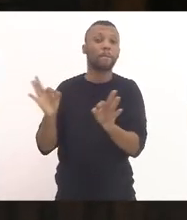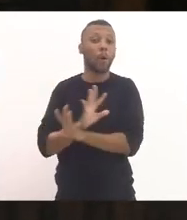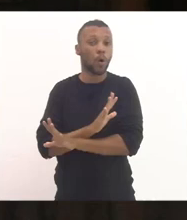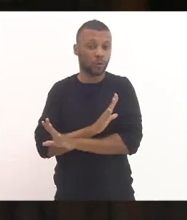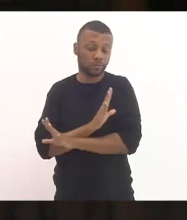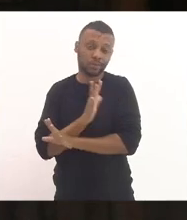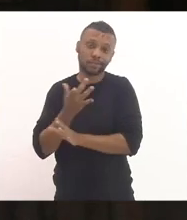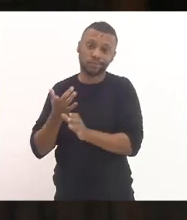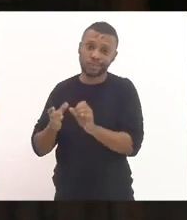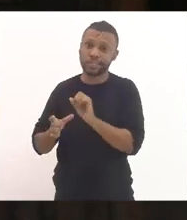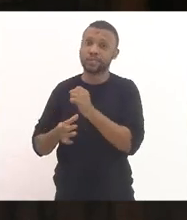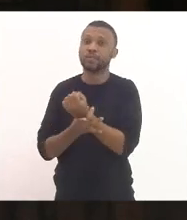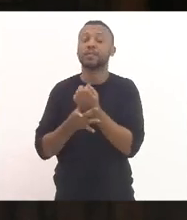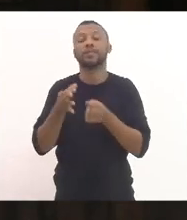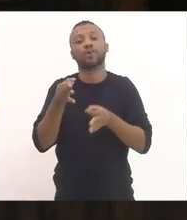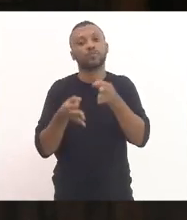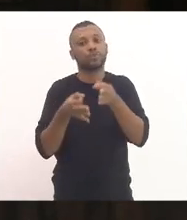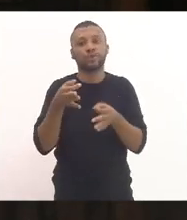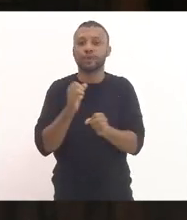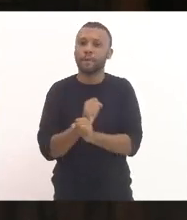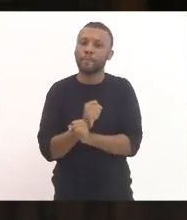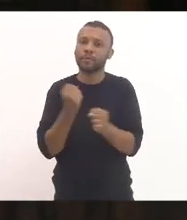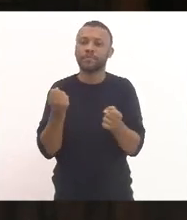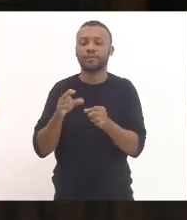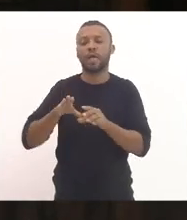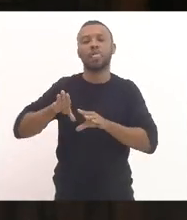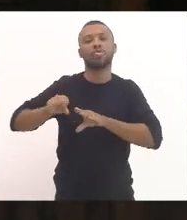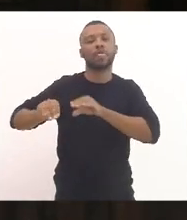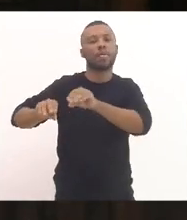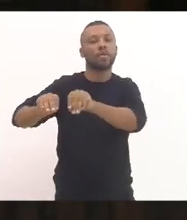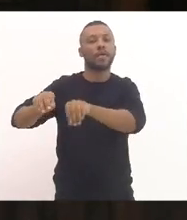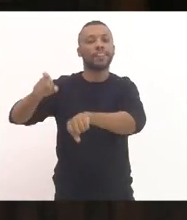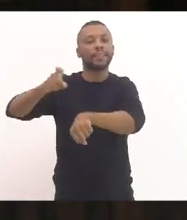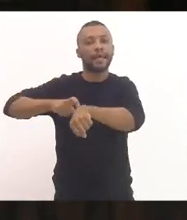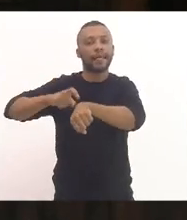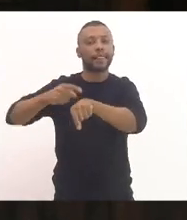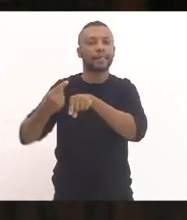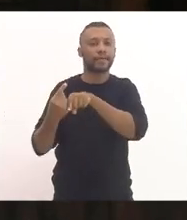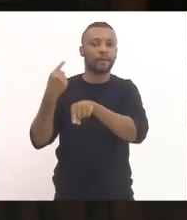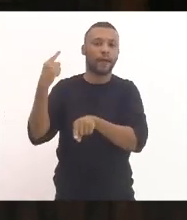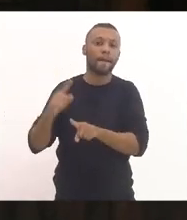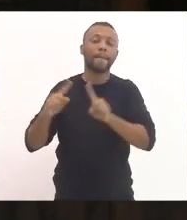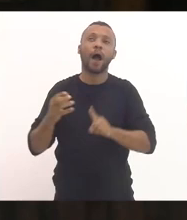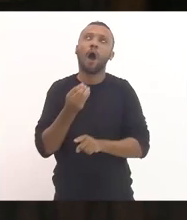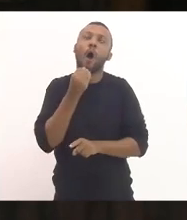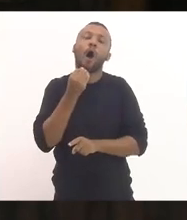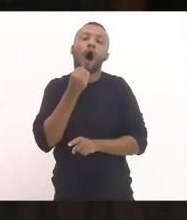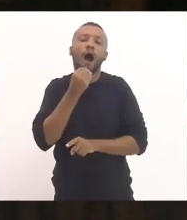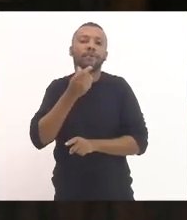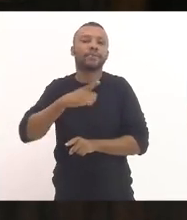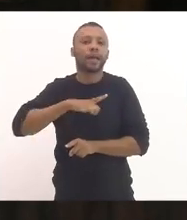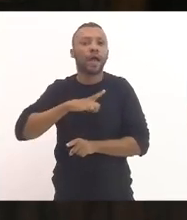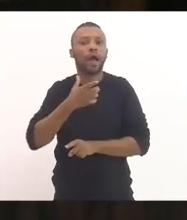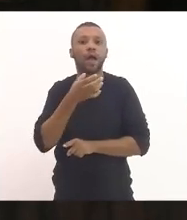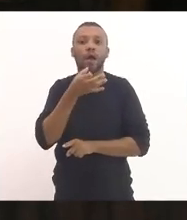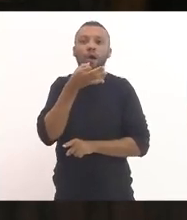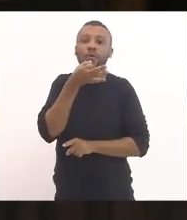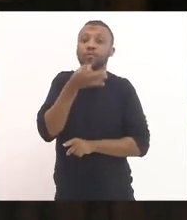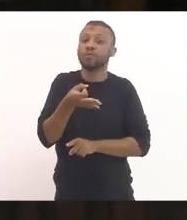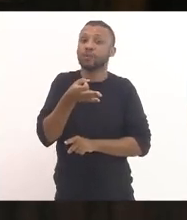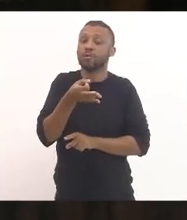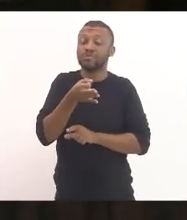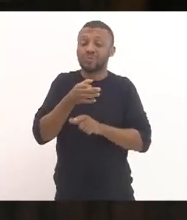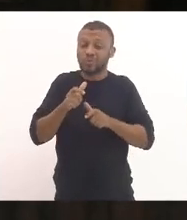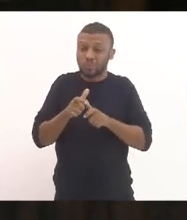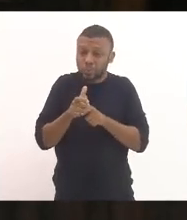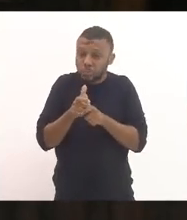e por segurança jurídica não é não é não era possível mexer naquele momento mas obviamente que será posição uniforme